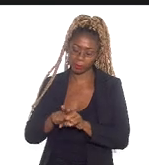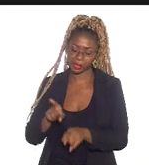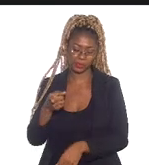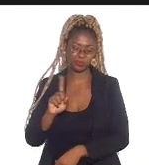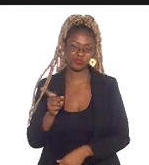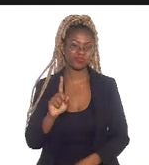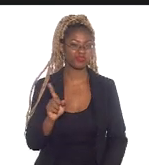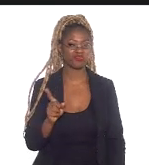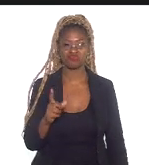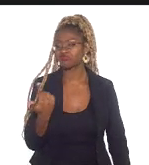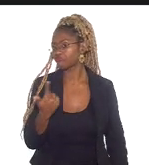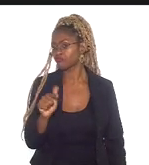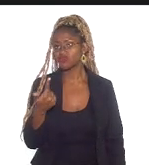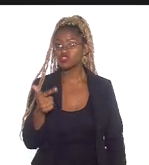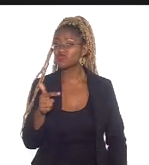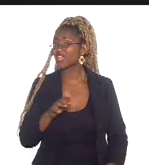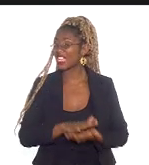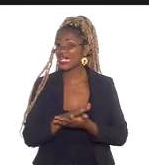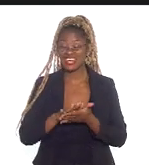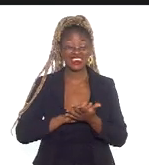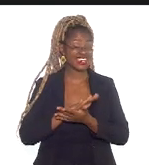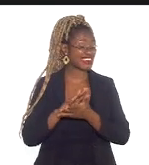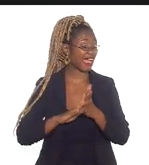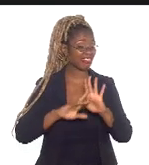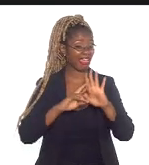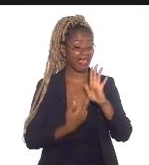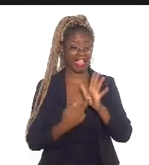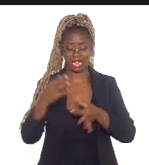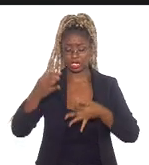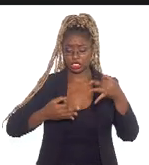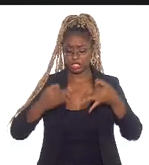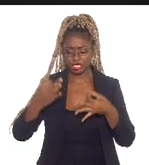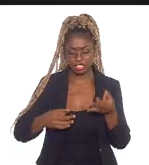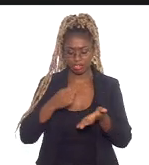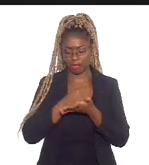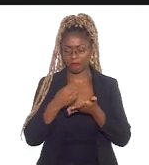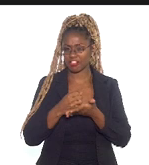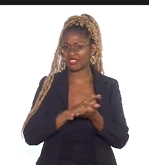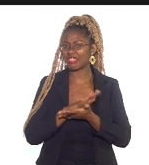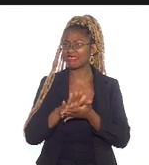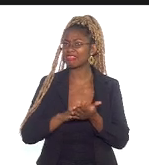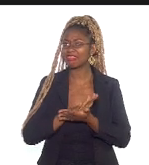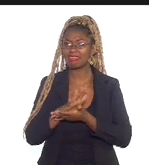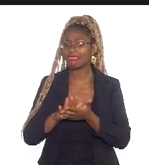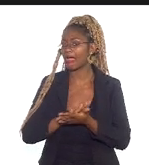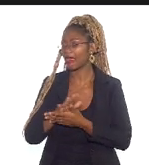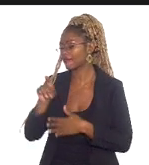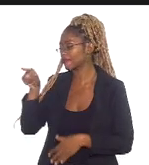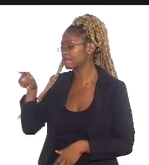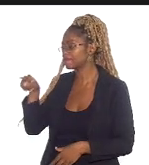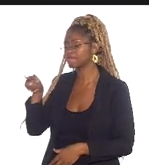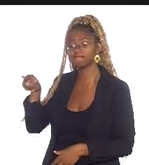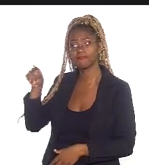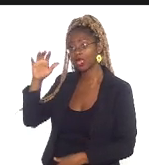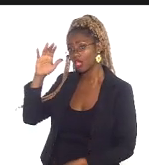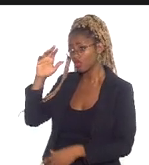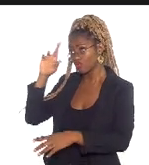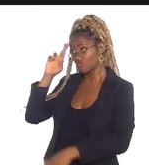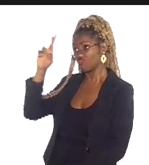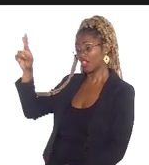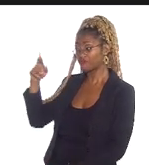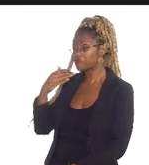há nenhum arcabouço jurídico que leve à superintendência a pedir